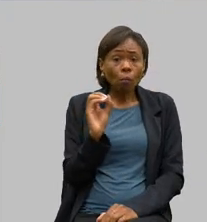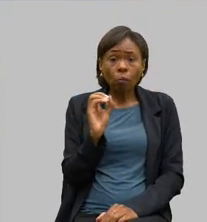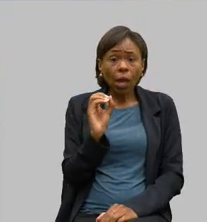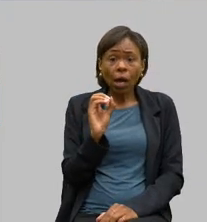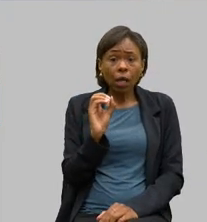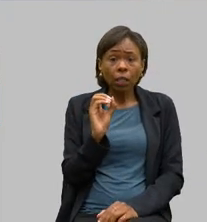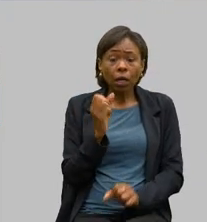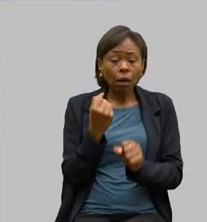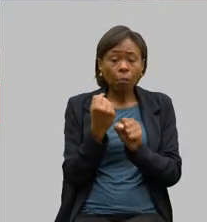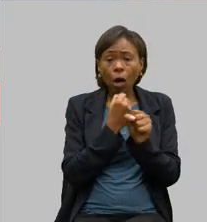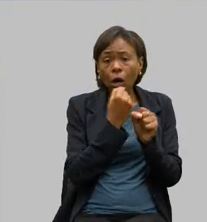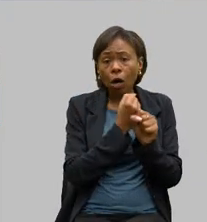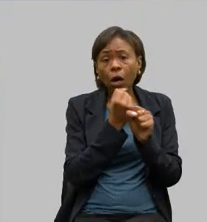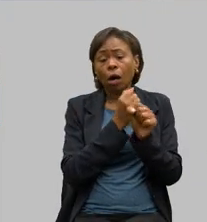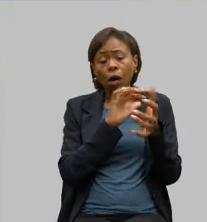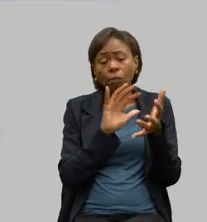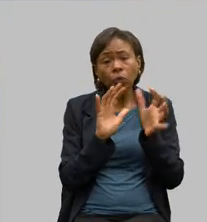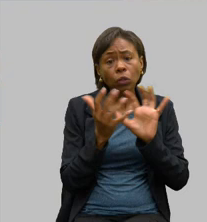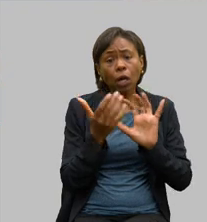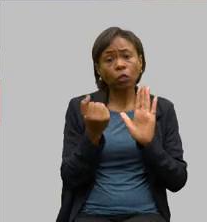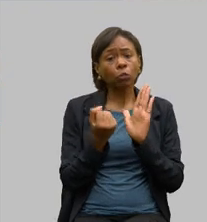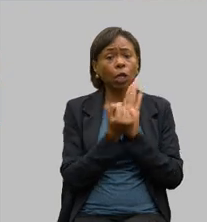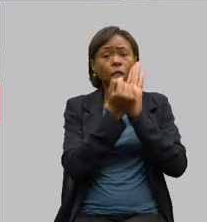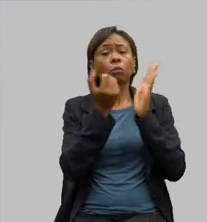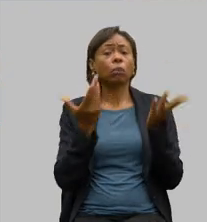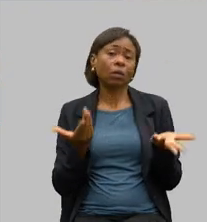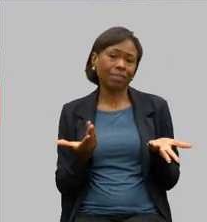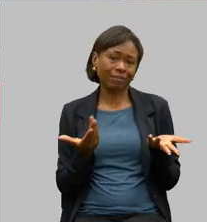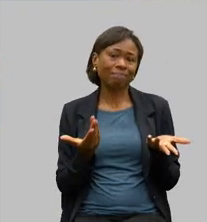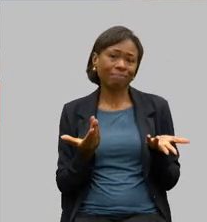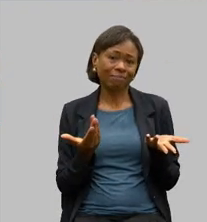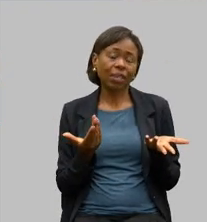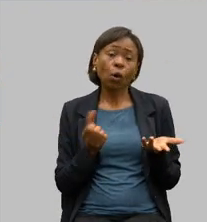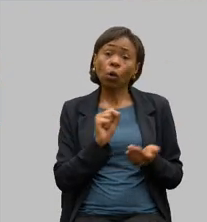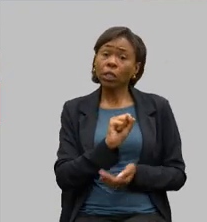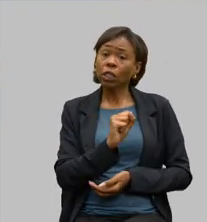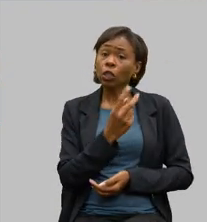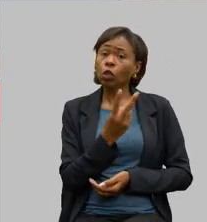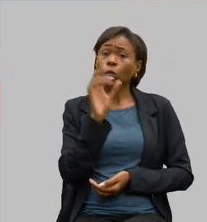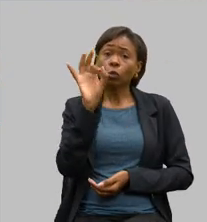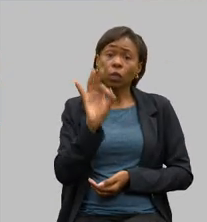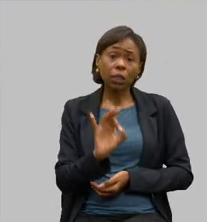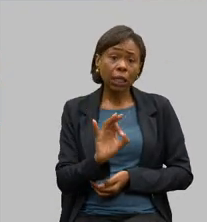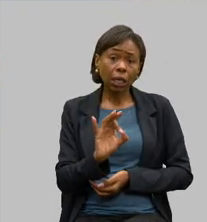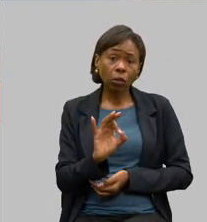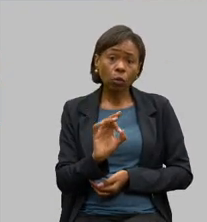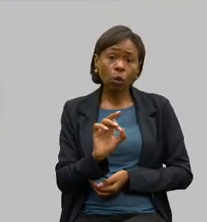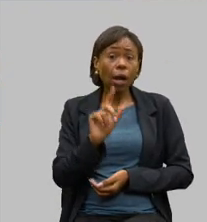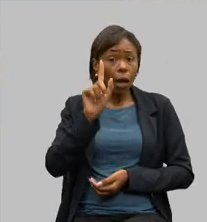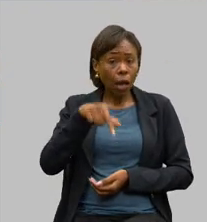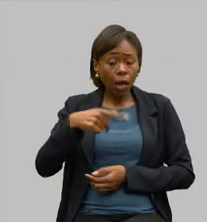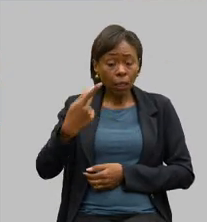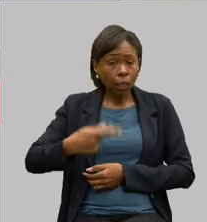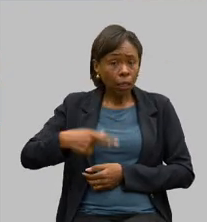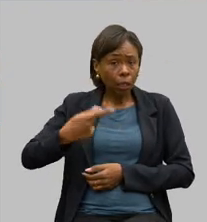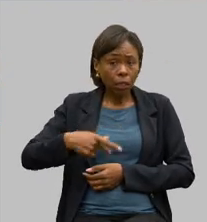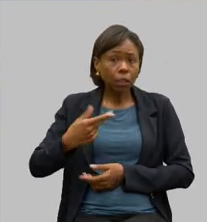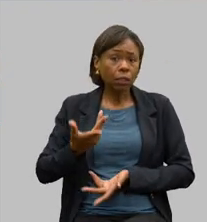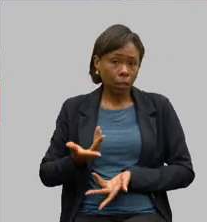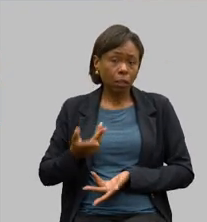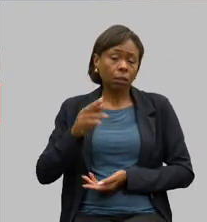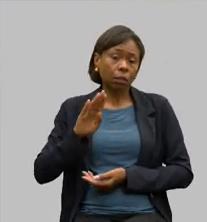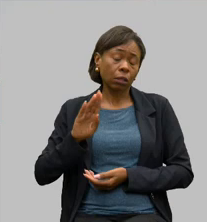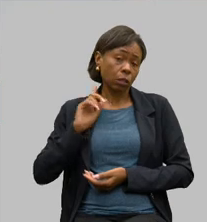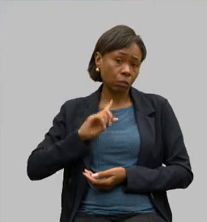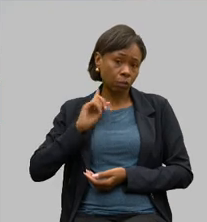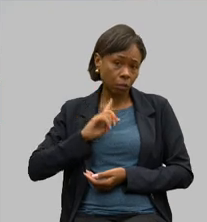patrimônio eu me preocupo M que 62% do patrimônio tombado protegido do Brasil tá aqui então seria muito importante aí eu peço as